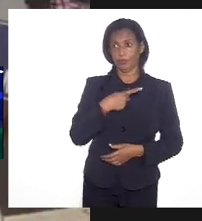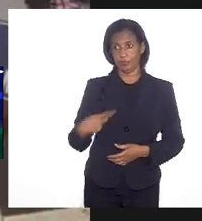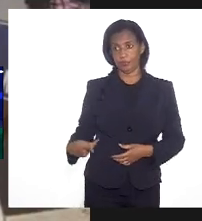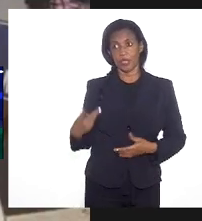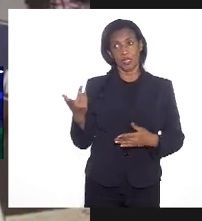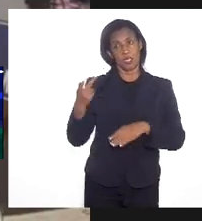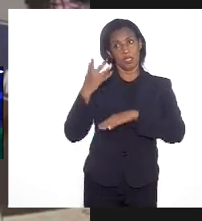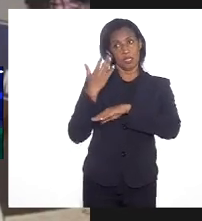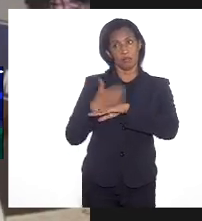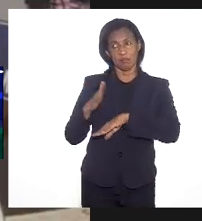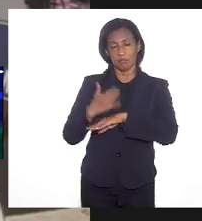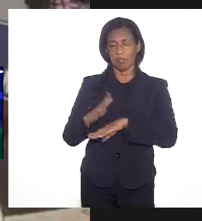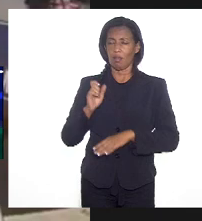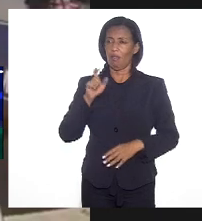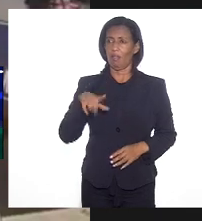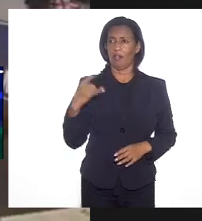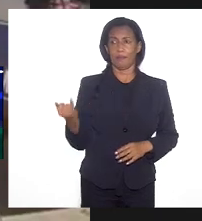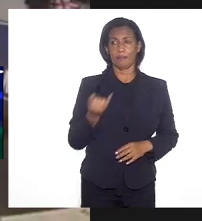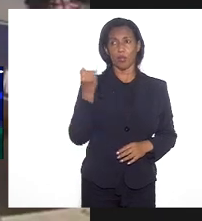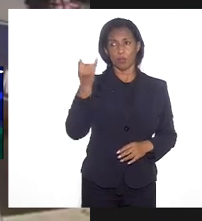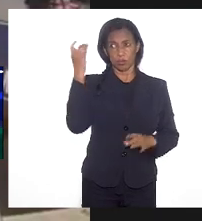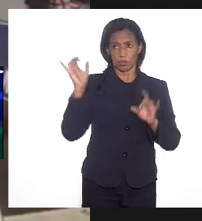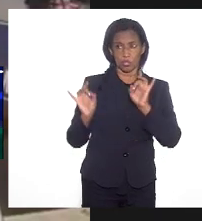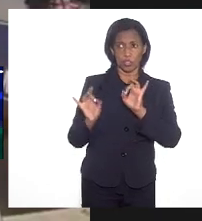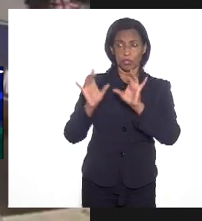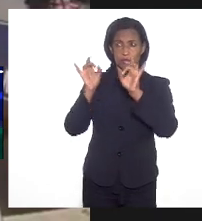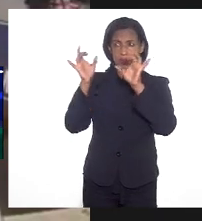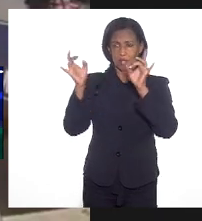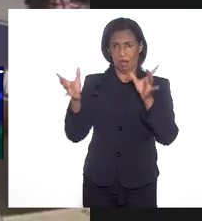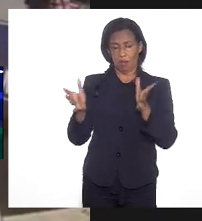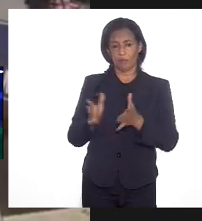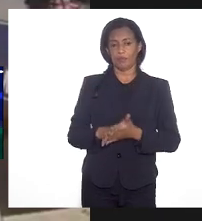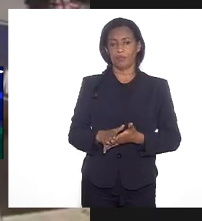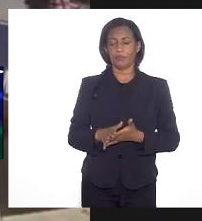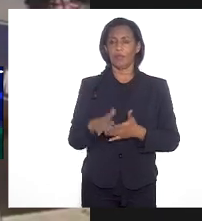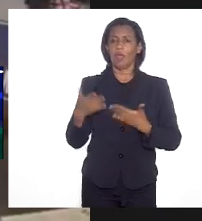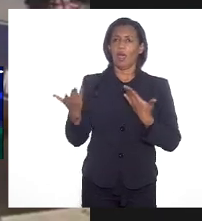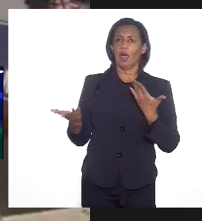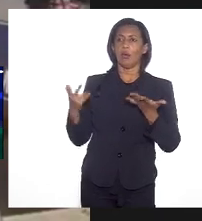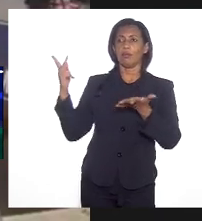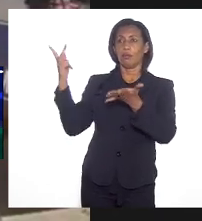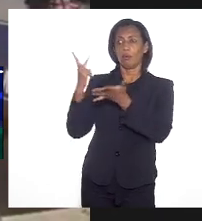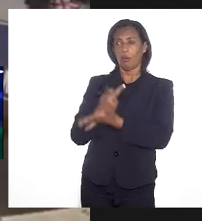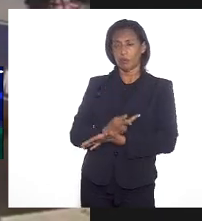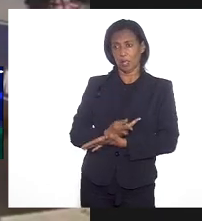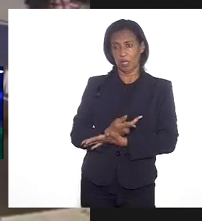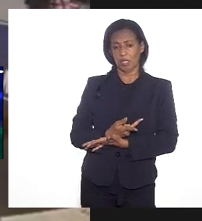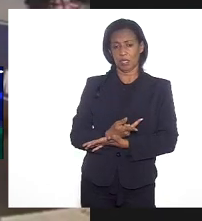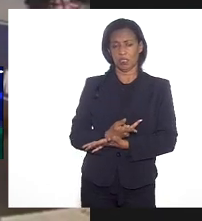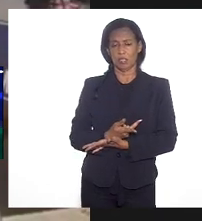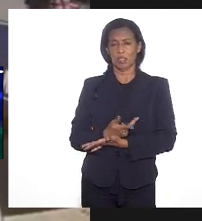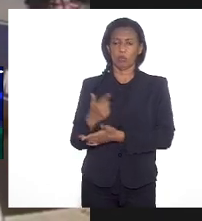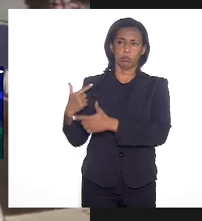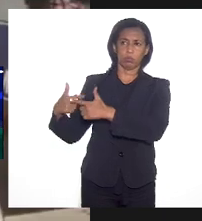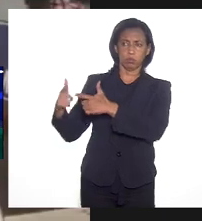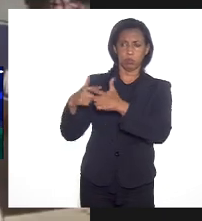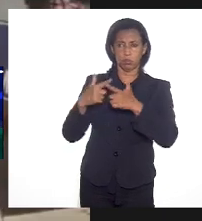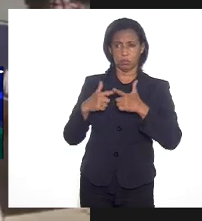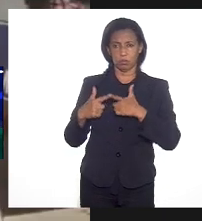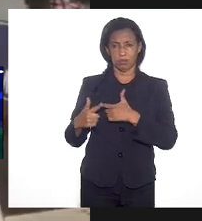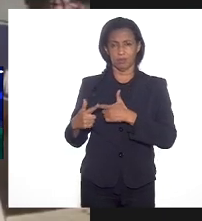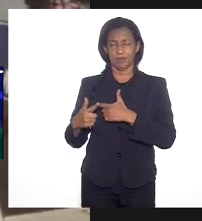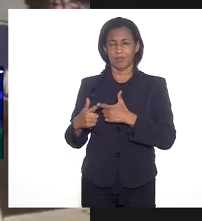nenhuma, é importante, em especial, a sensibilização no que ocorre à situação de